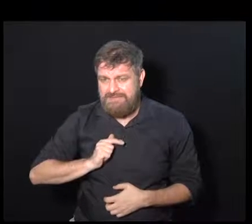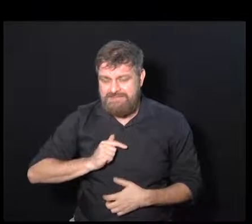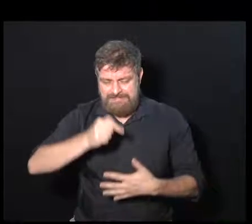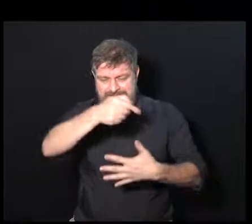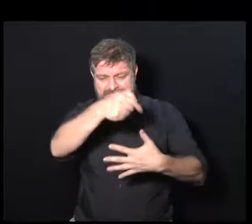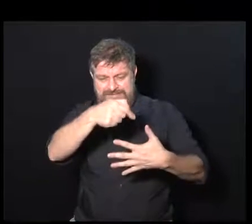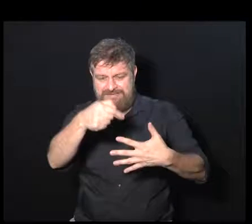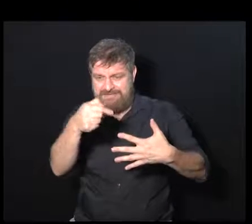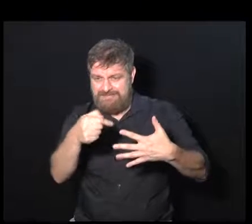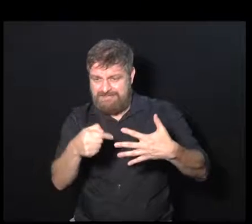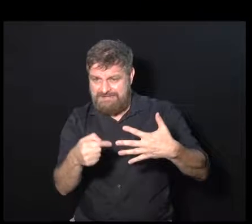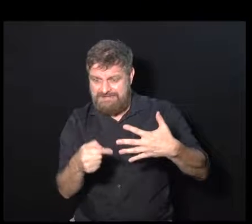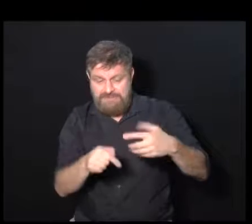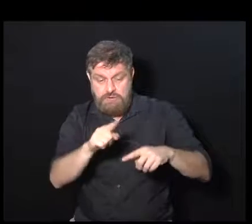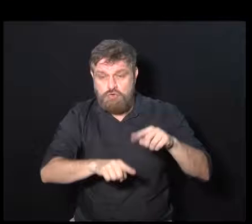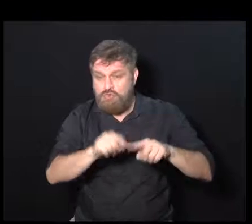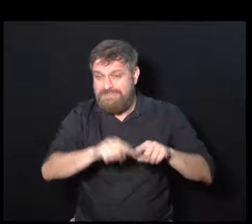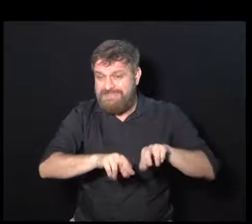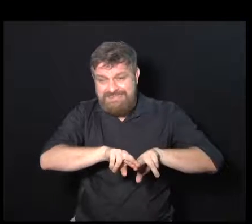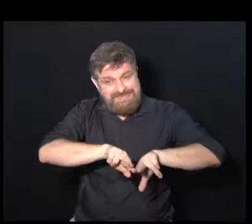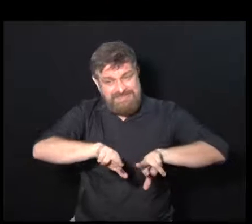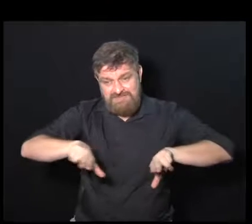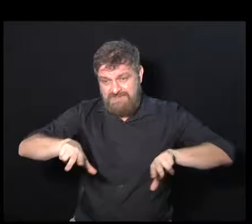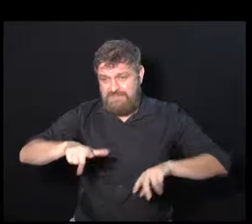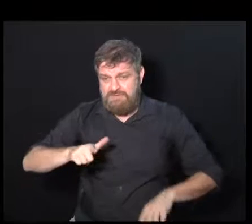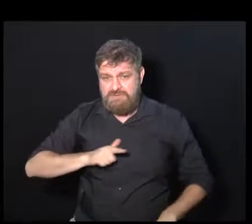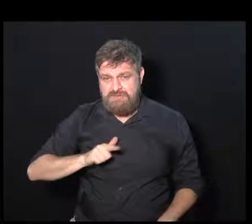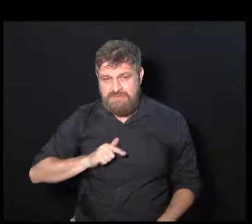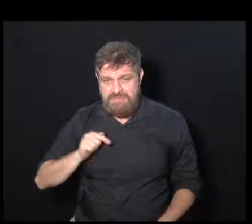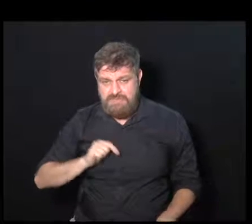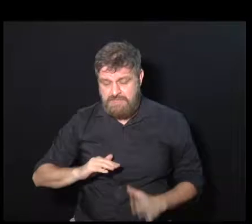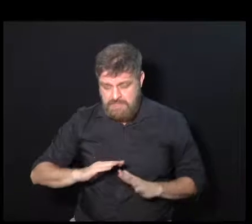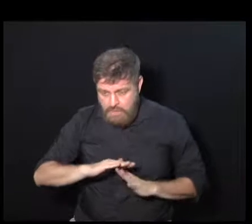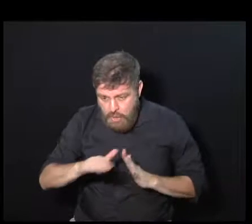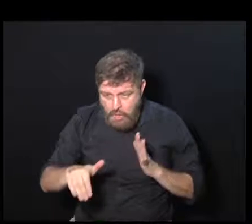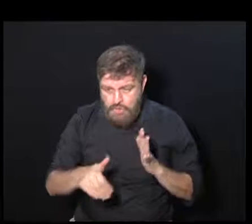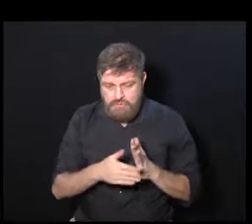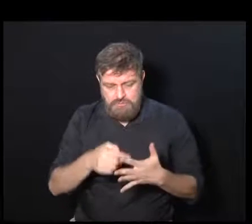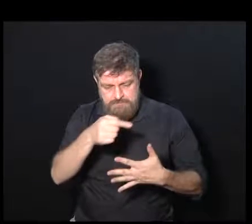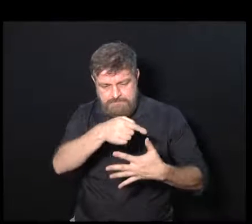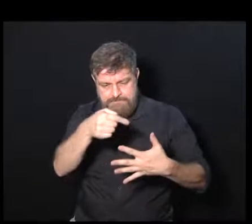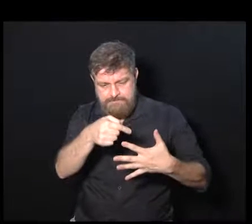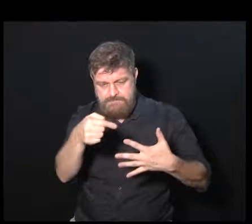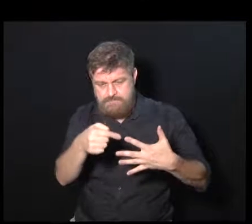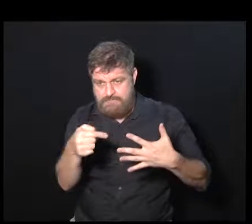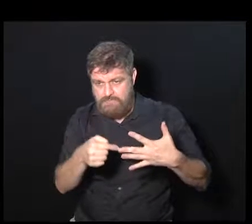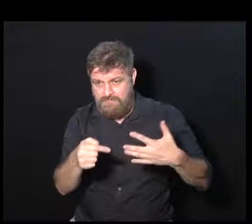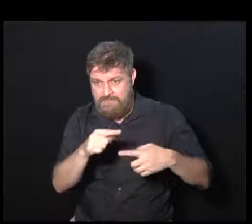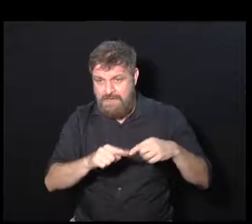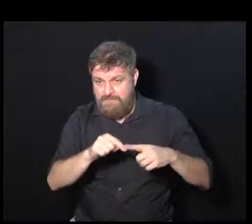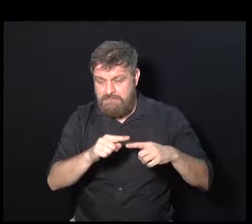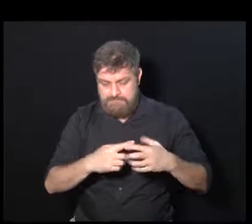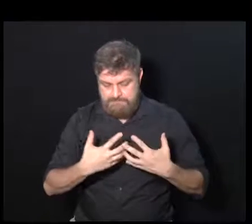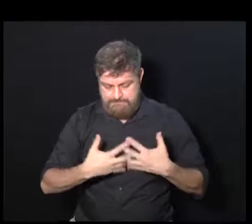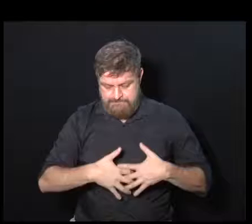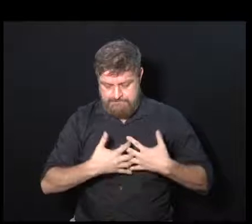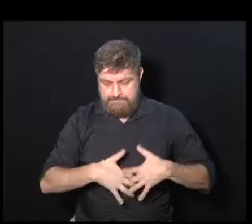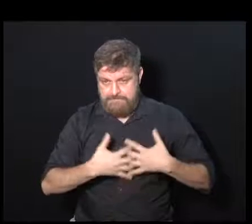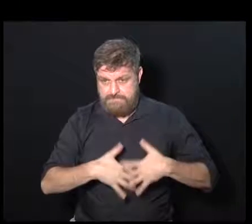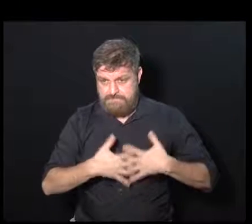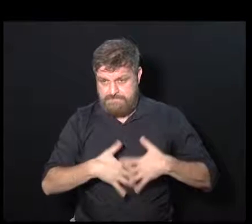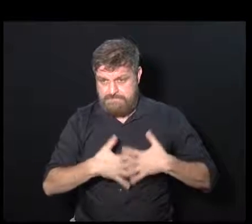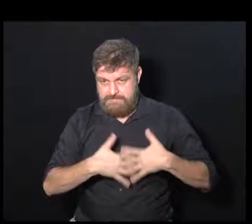princípios ativos. E, então, todos os princípios ativos, eles estão atuando para